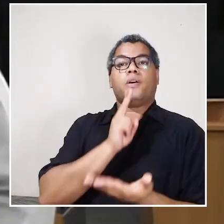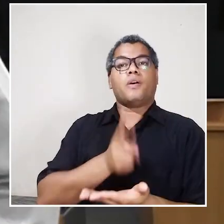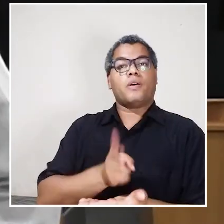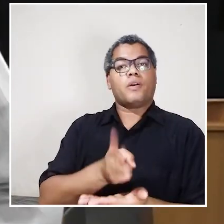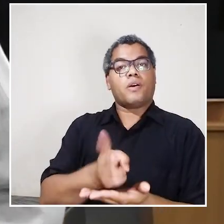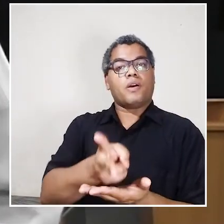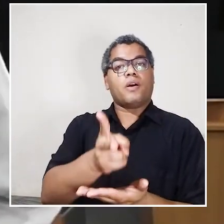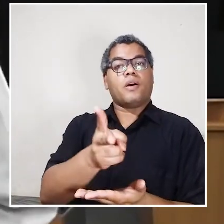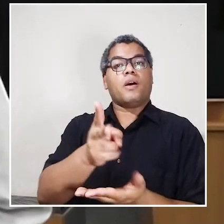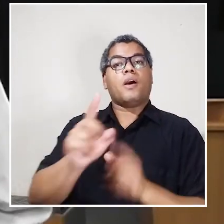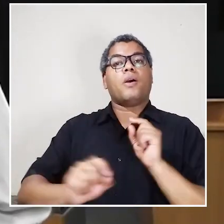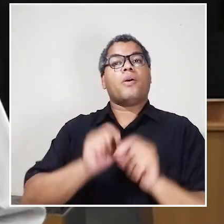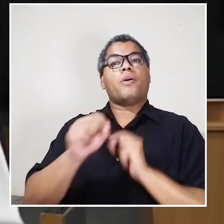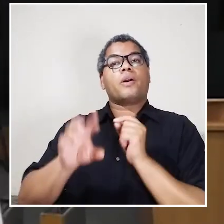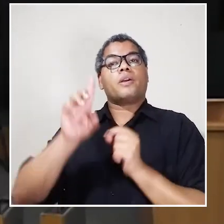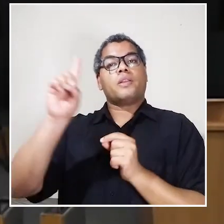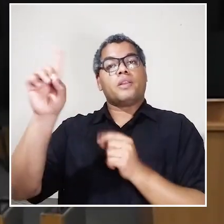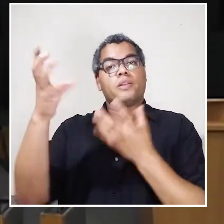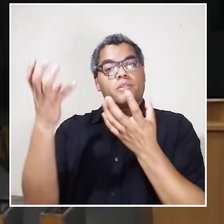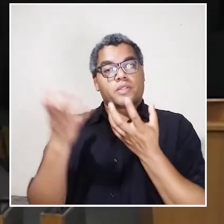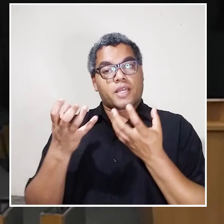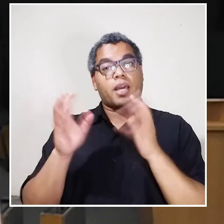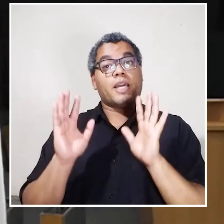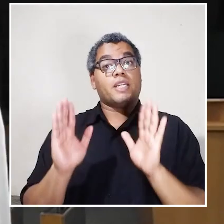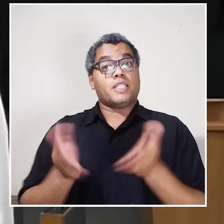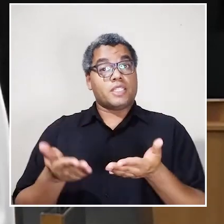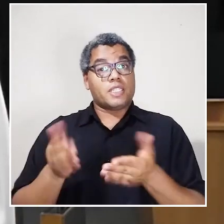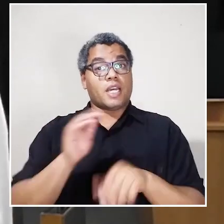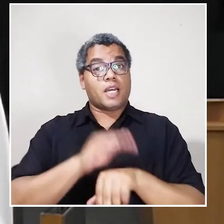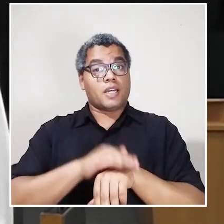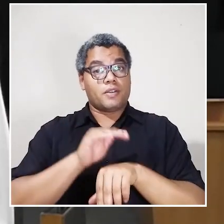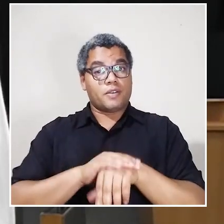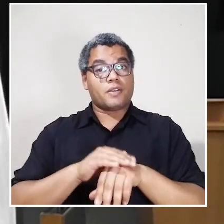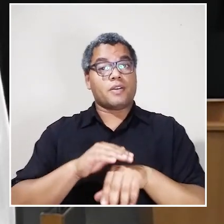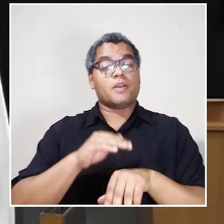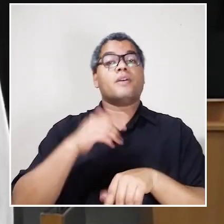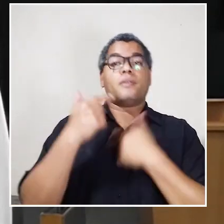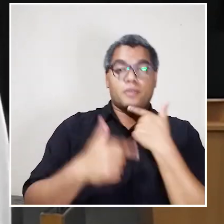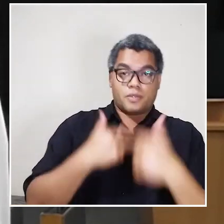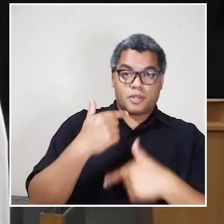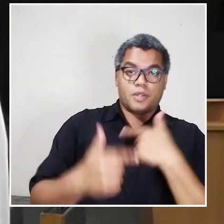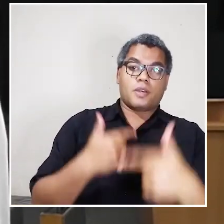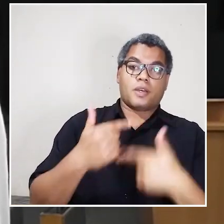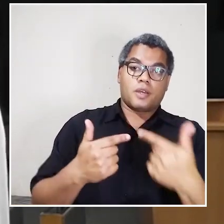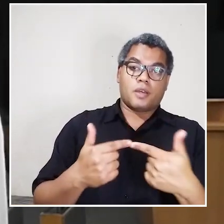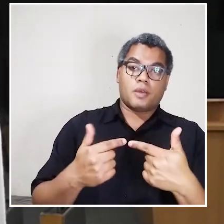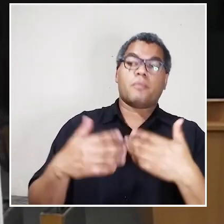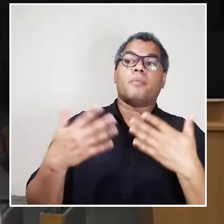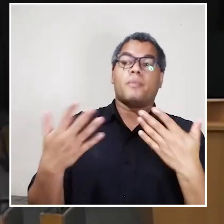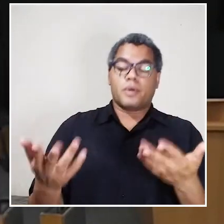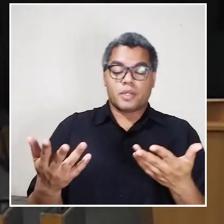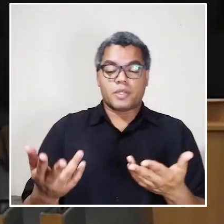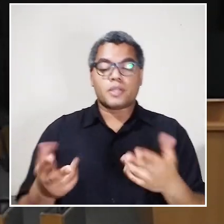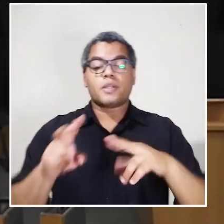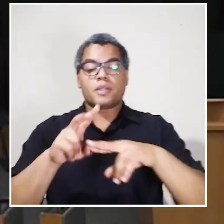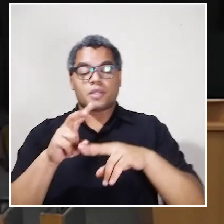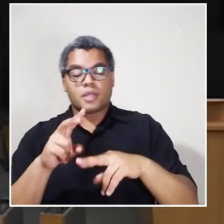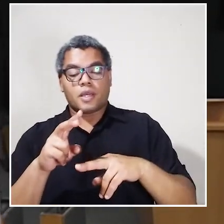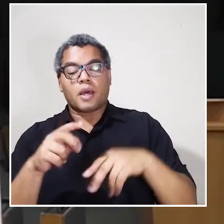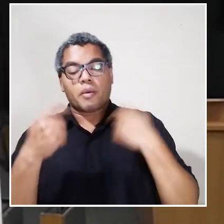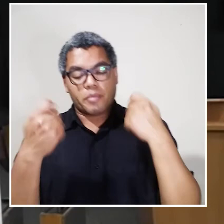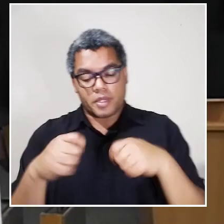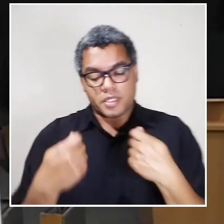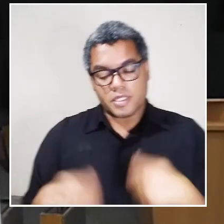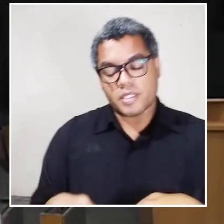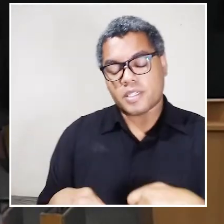que Deus quer e já está fazendo. Mas para tal, que nós possamos considerar estes